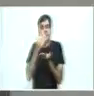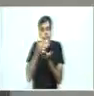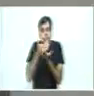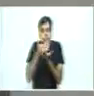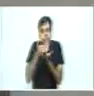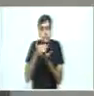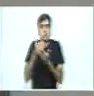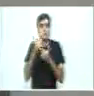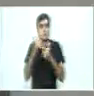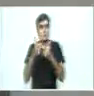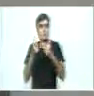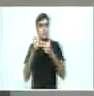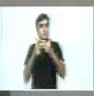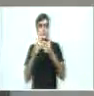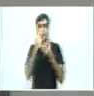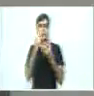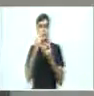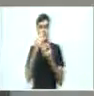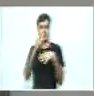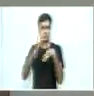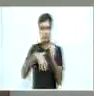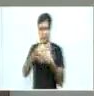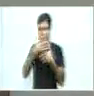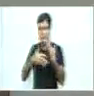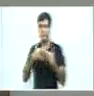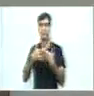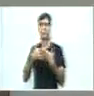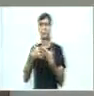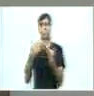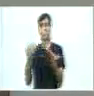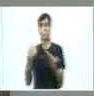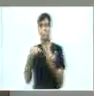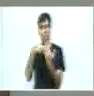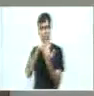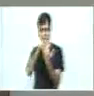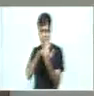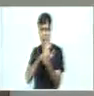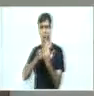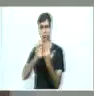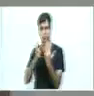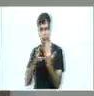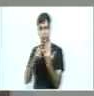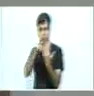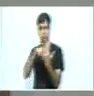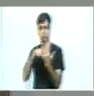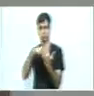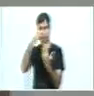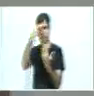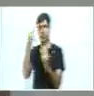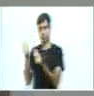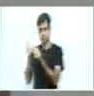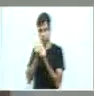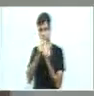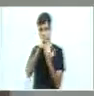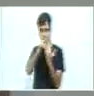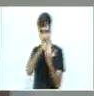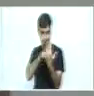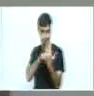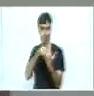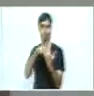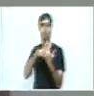de toda uma desorganização que, pelo que li no informativo que me apresentaram,